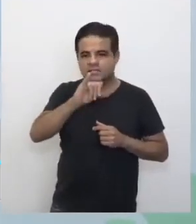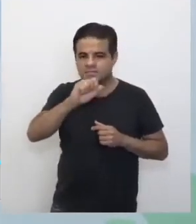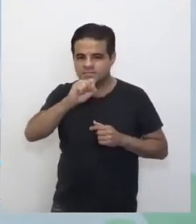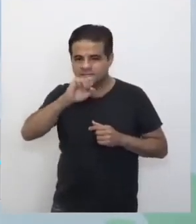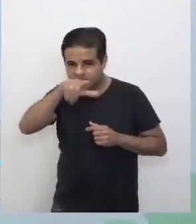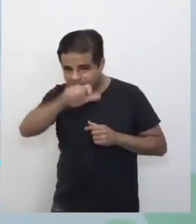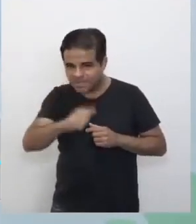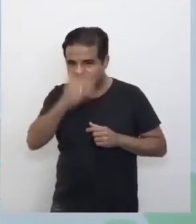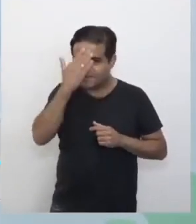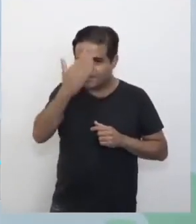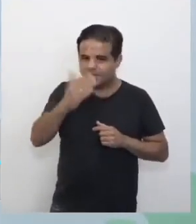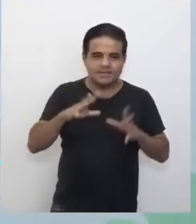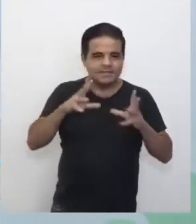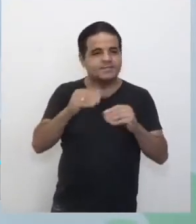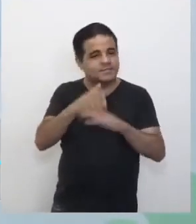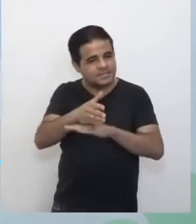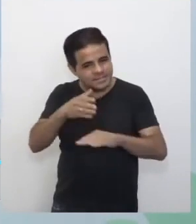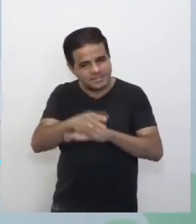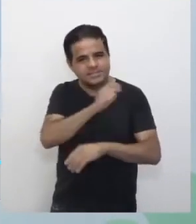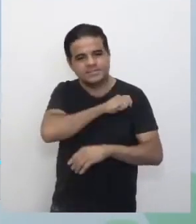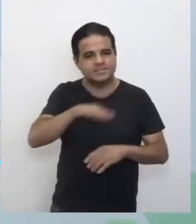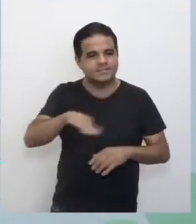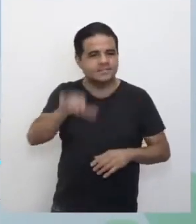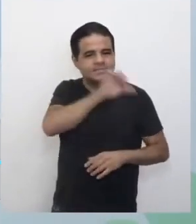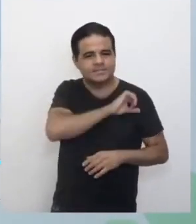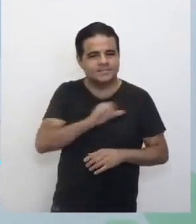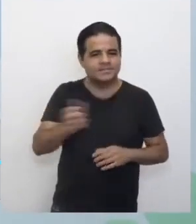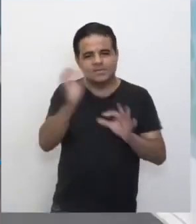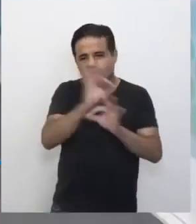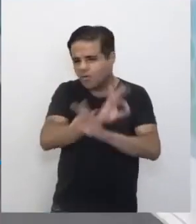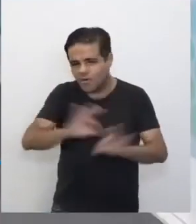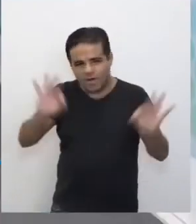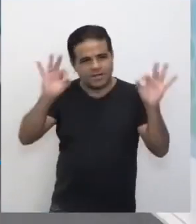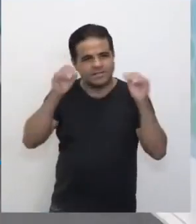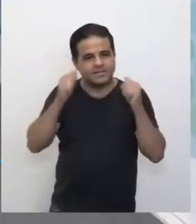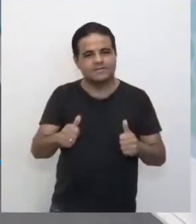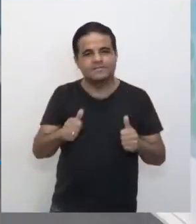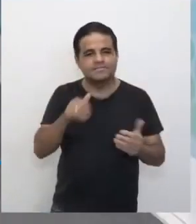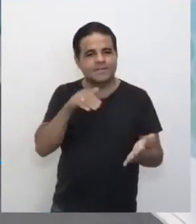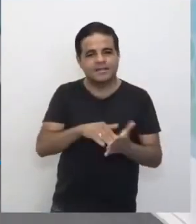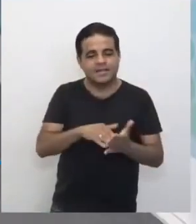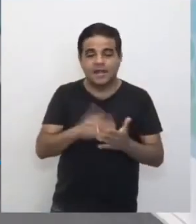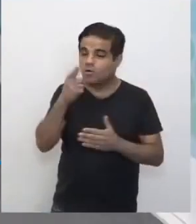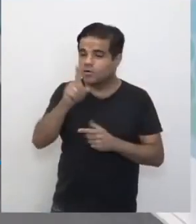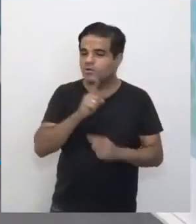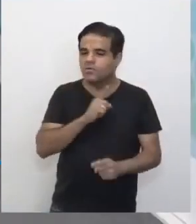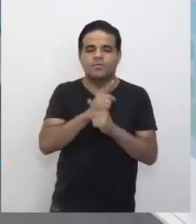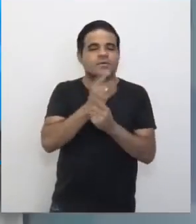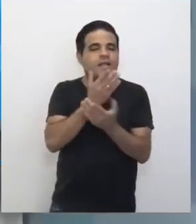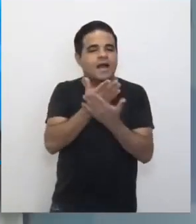Muito obrigada a todos pela participação. Os alunos no nono ano são ótimos, né? São ótimos. Até a próxima